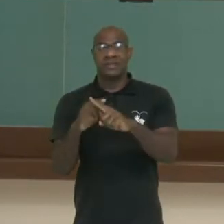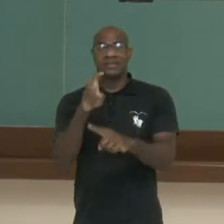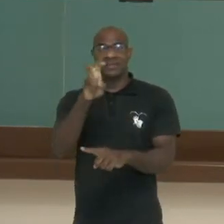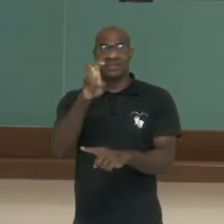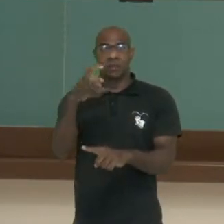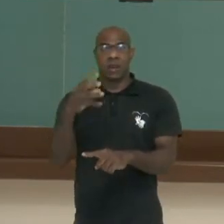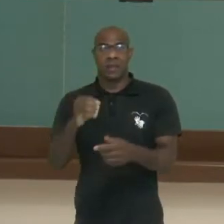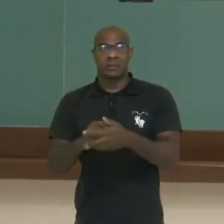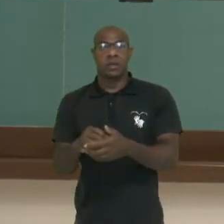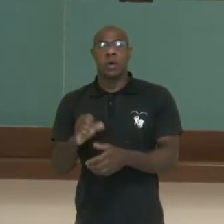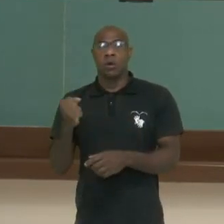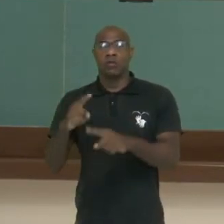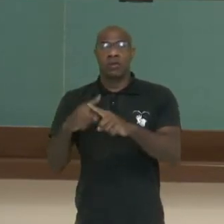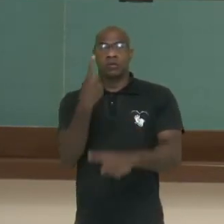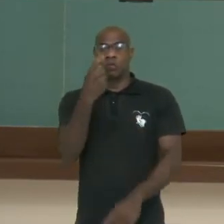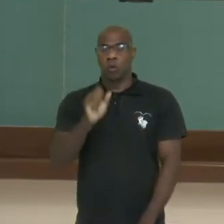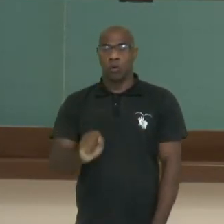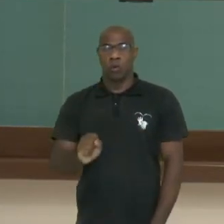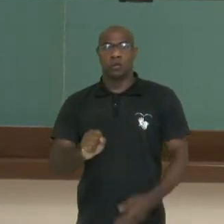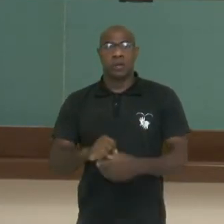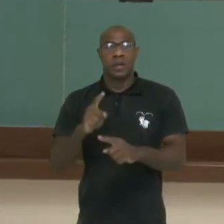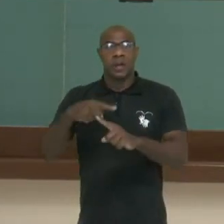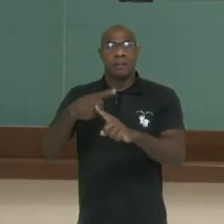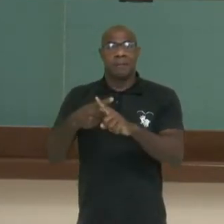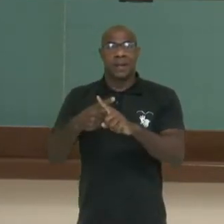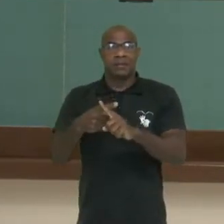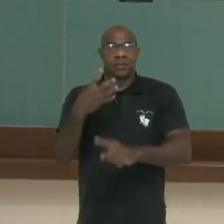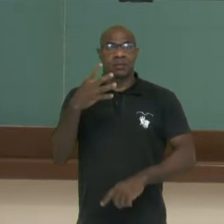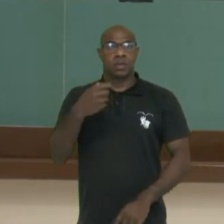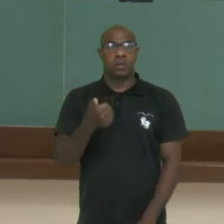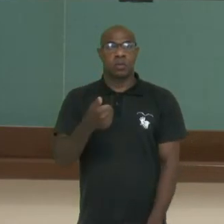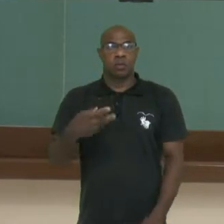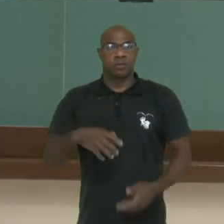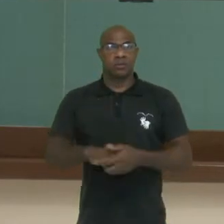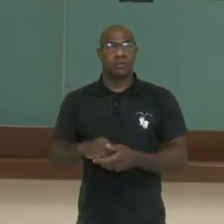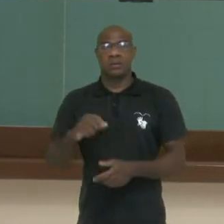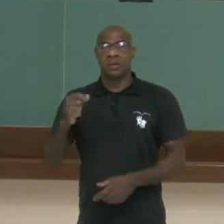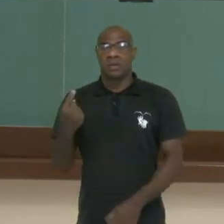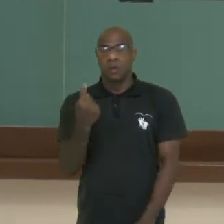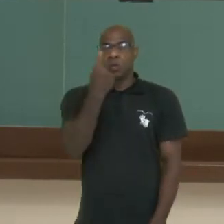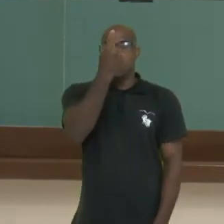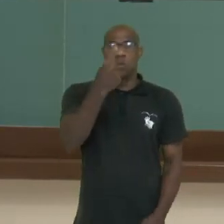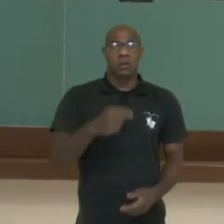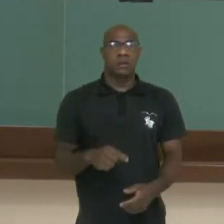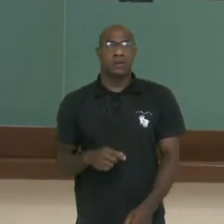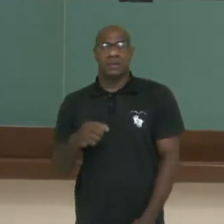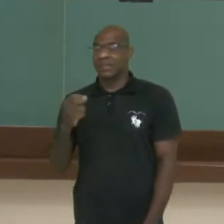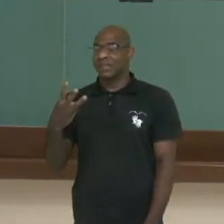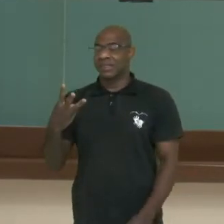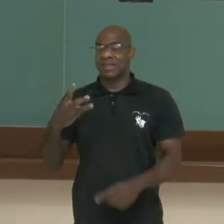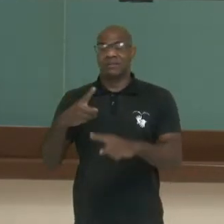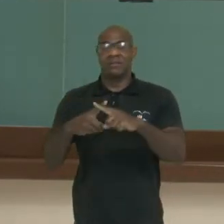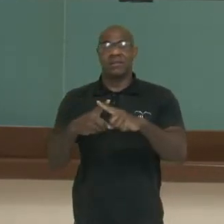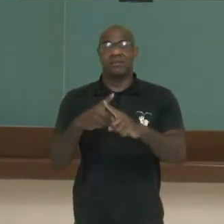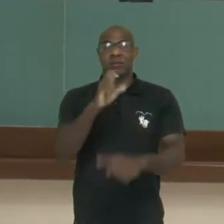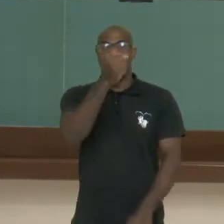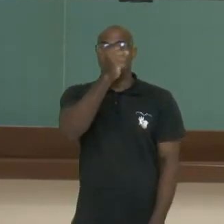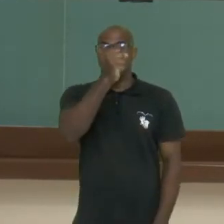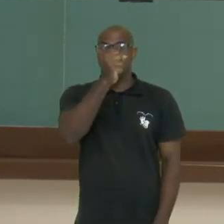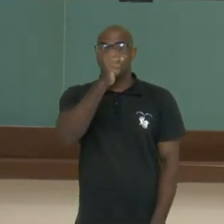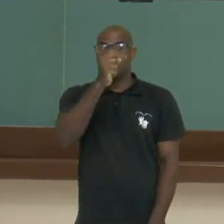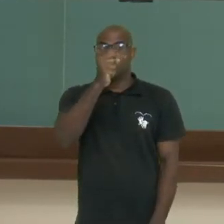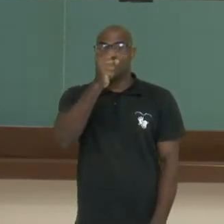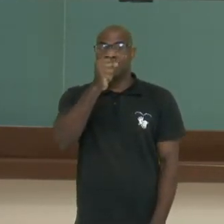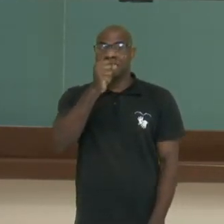8 vezes 1, 8. Mais 4 é 12. Sobe 1 lá. 3 vezes 8, 24. Mais